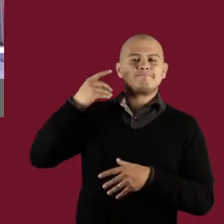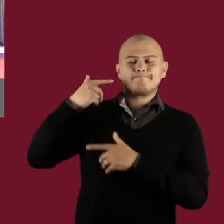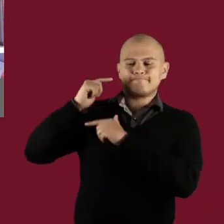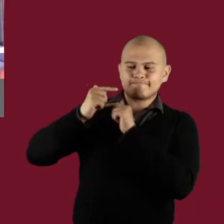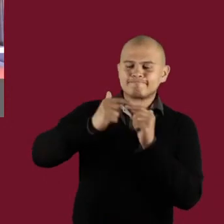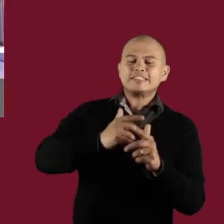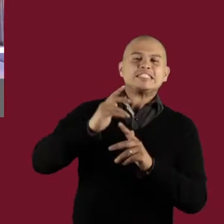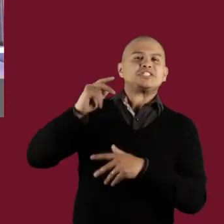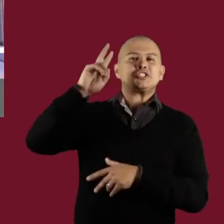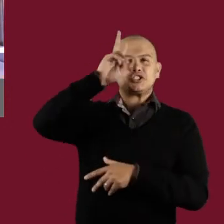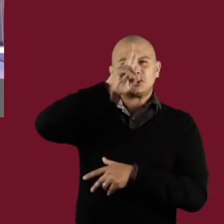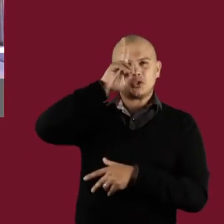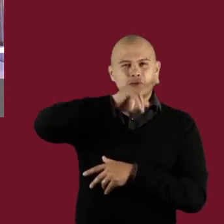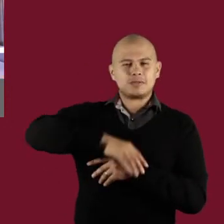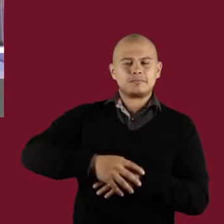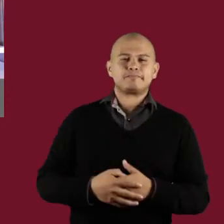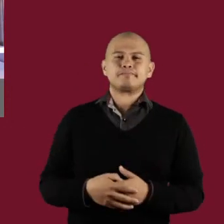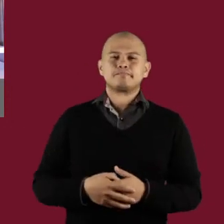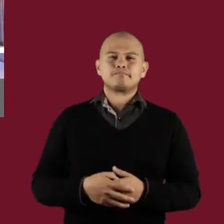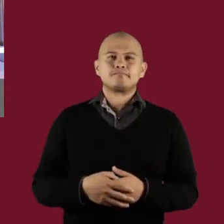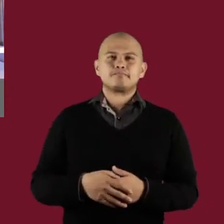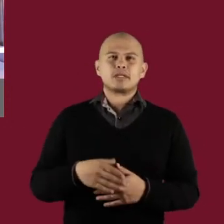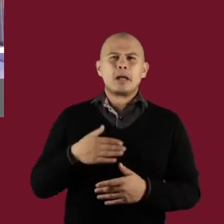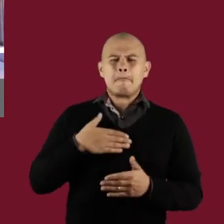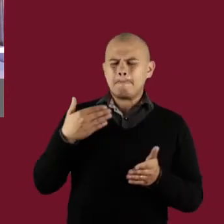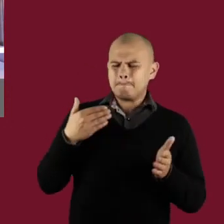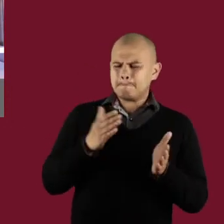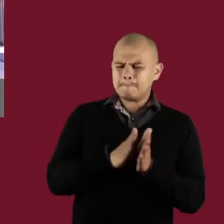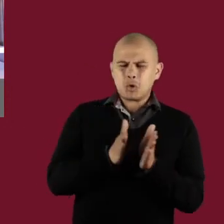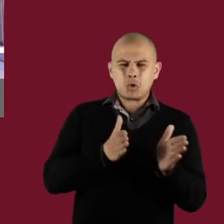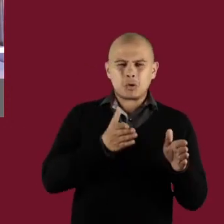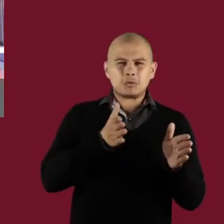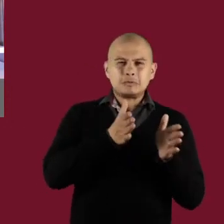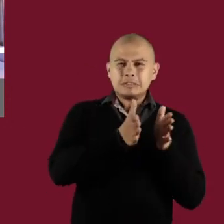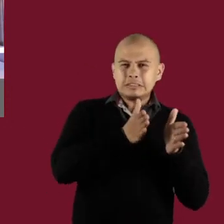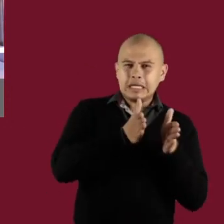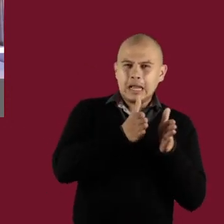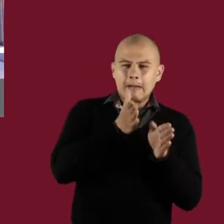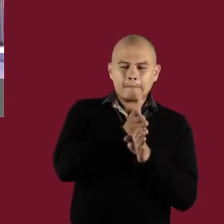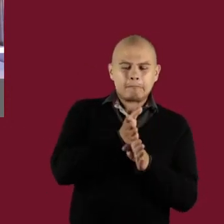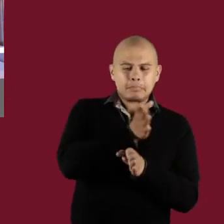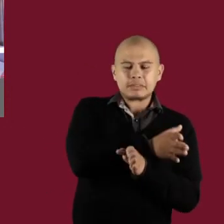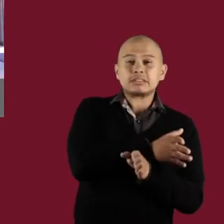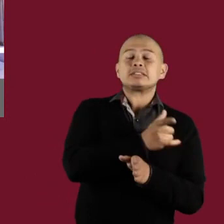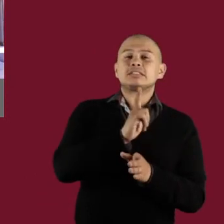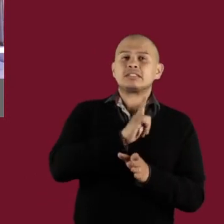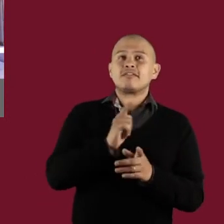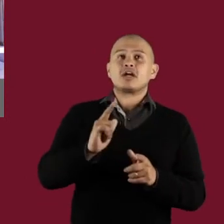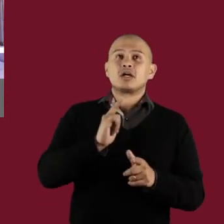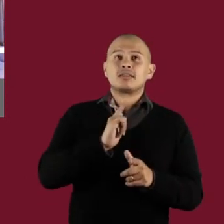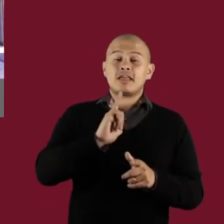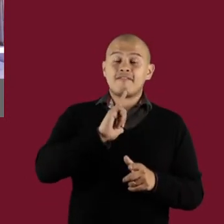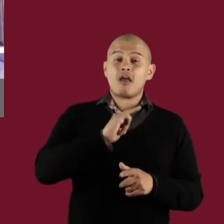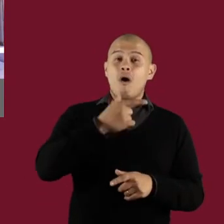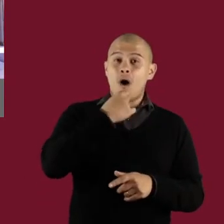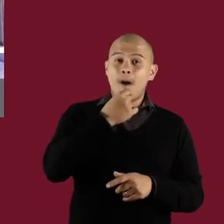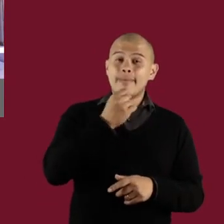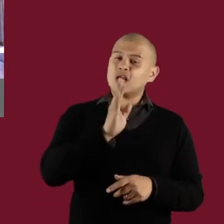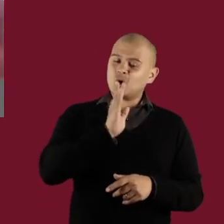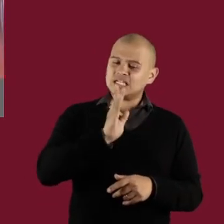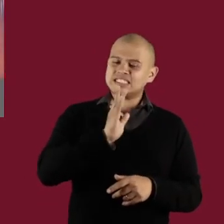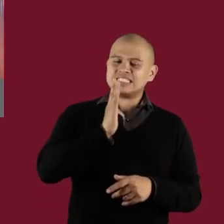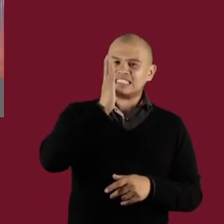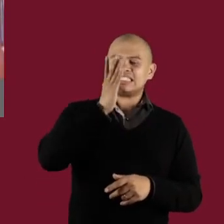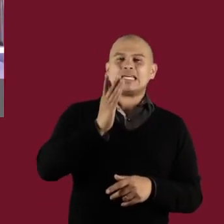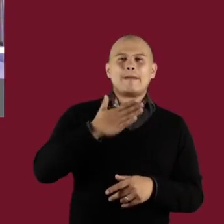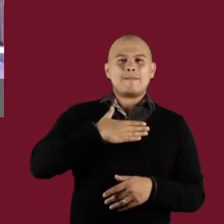Há pouco tempo, de facto, eu tive um irmão que disse que, olha, eu encontrei um homem que conheceu o nosso pai há 50 anos e